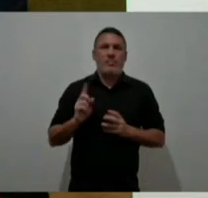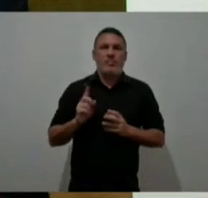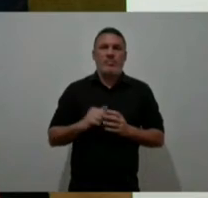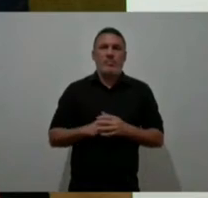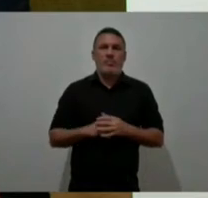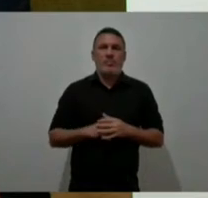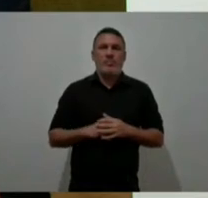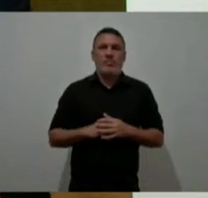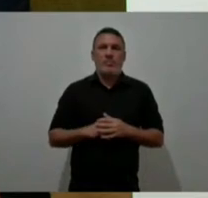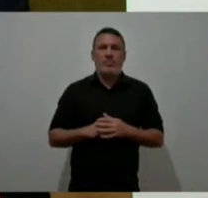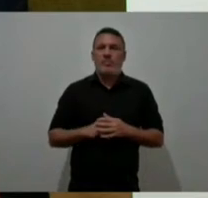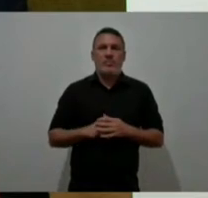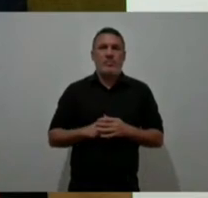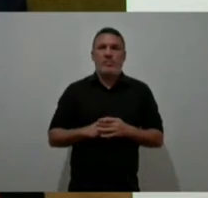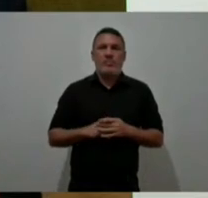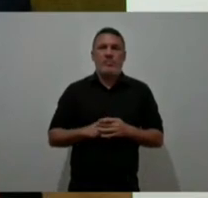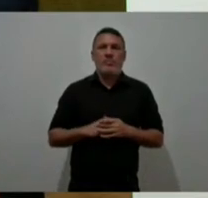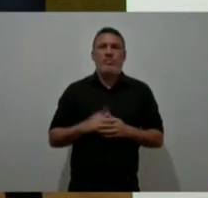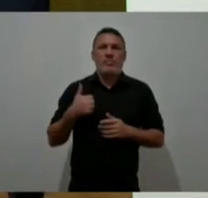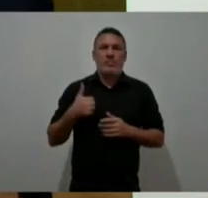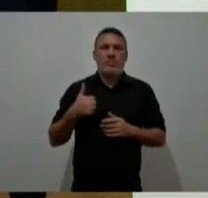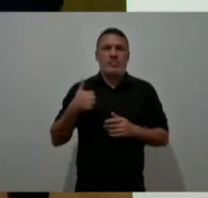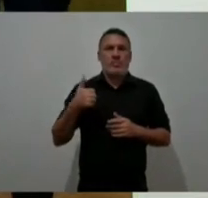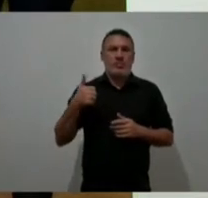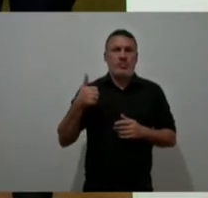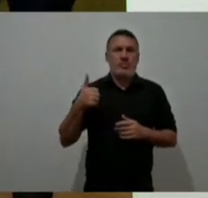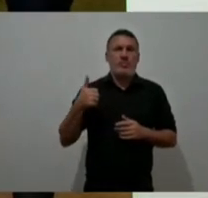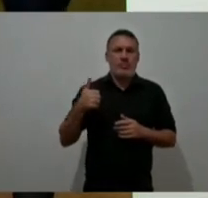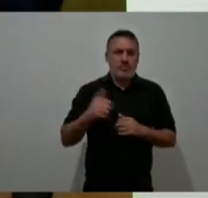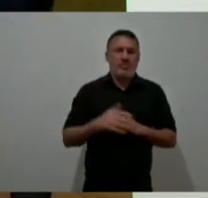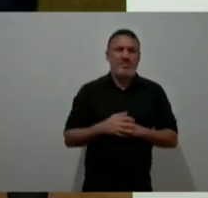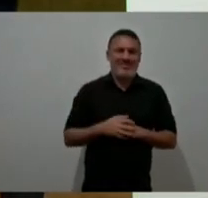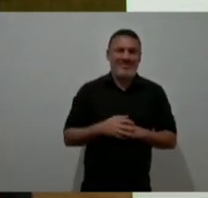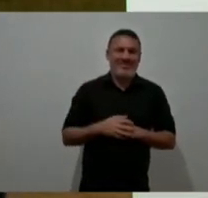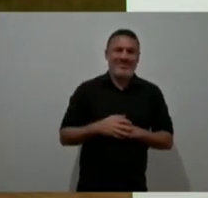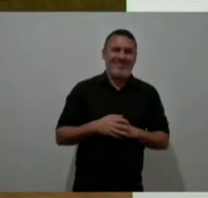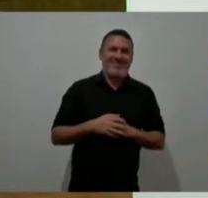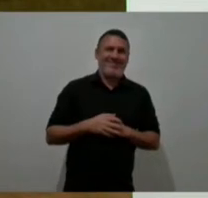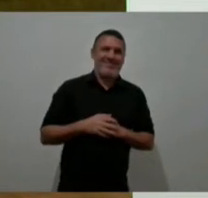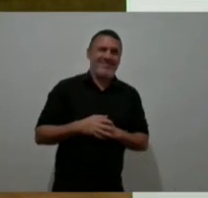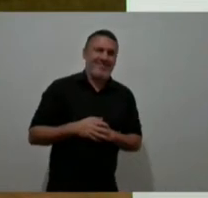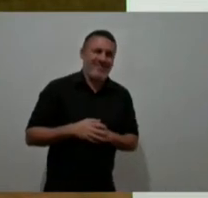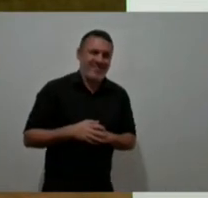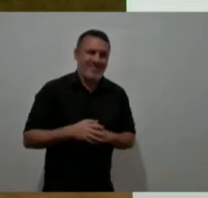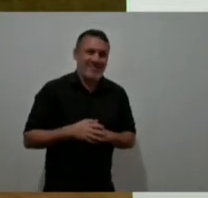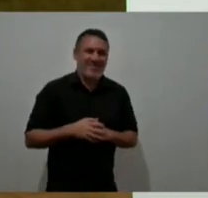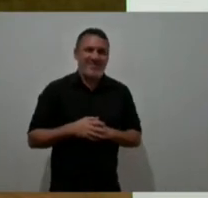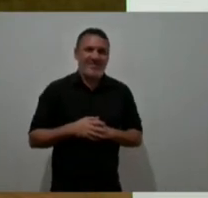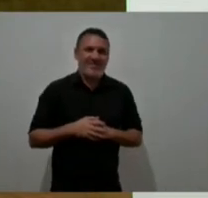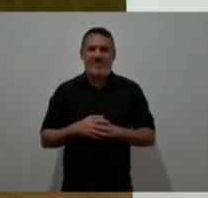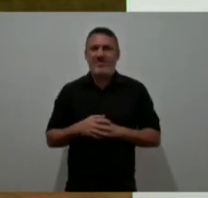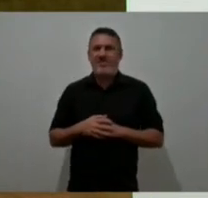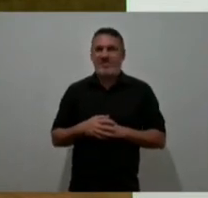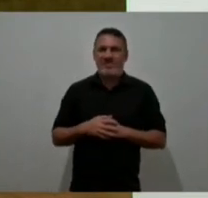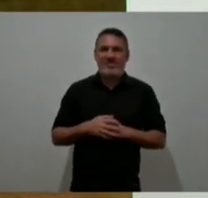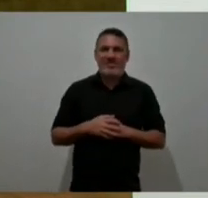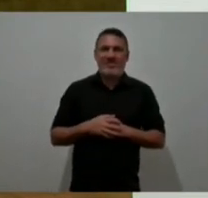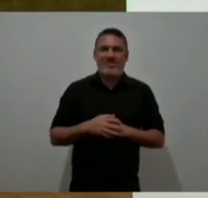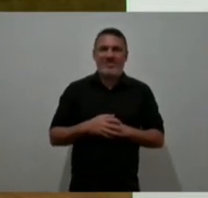Não abriu, não, ministro? Abriu, né? Agora sim. Graças, obrigado, Casa Grande. Opa, governador.